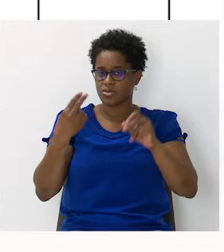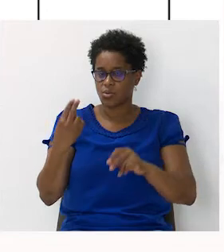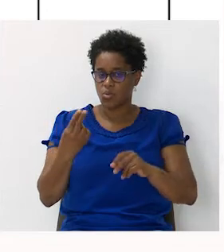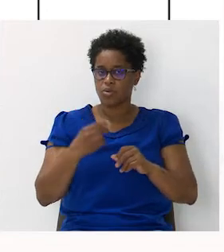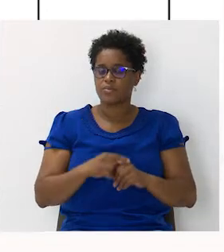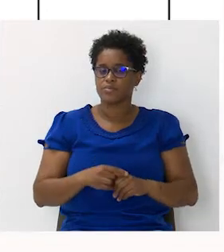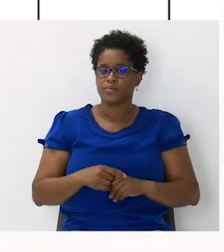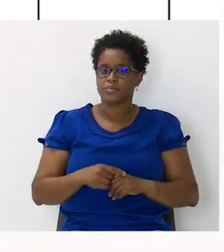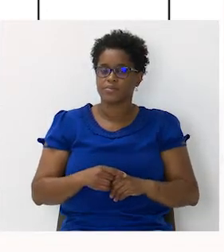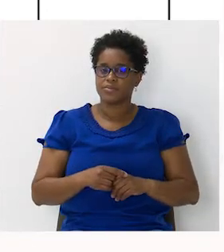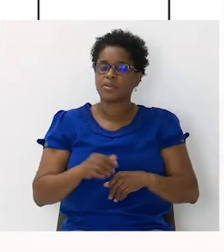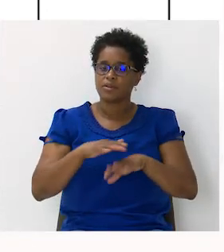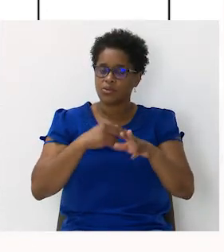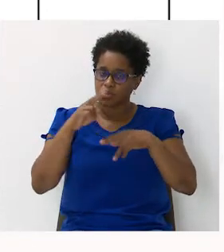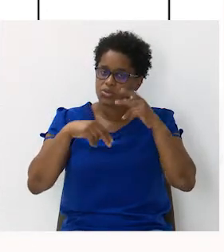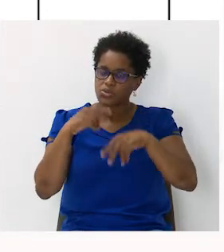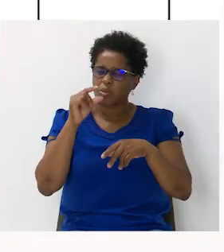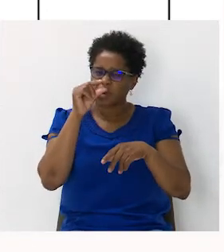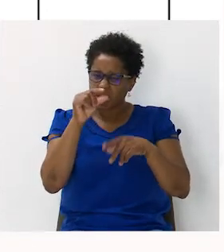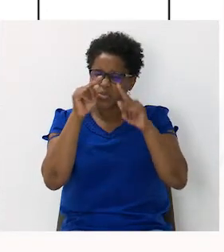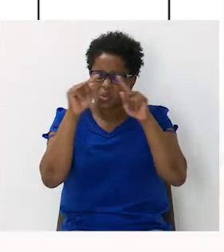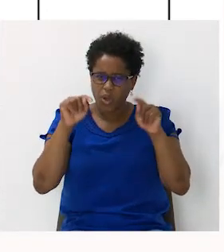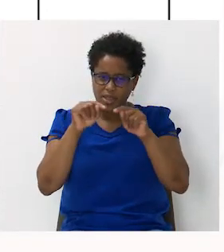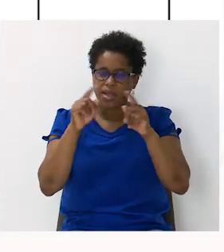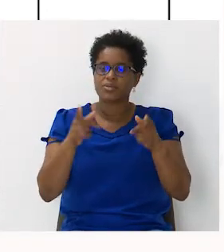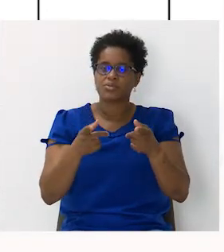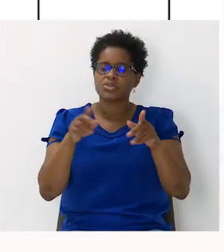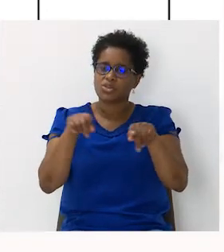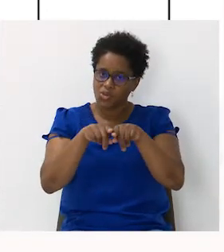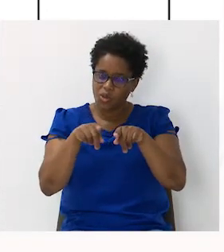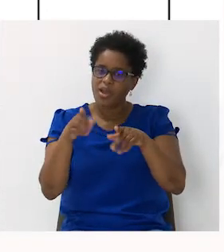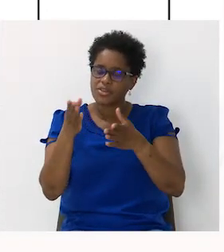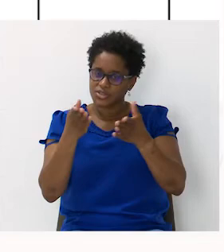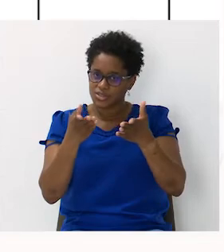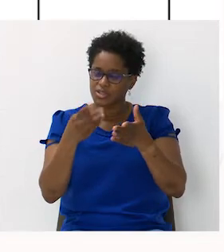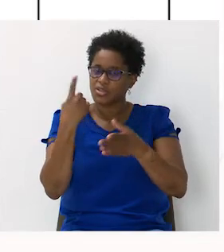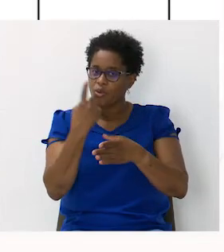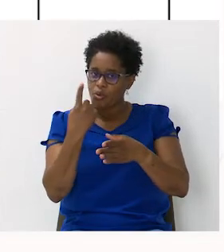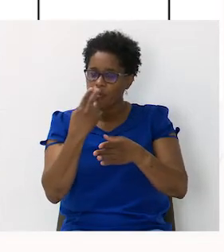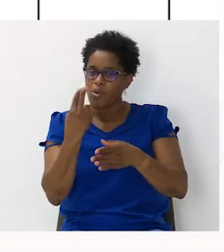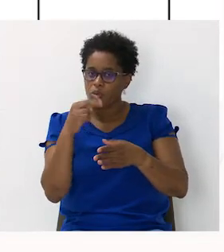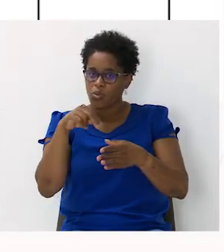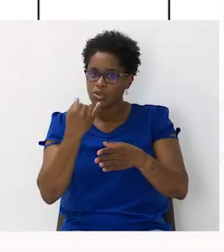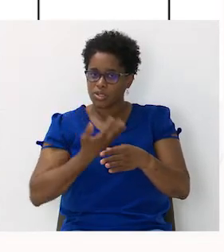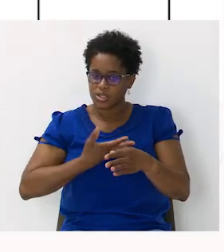AEYU. Composto por pequenos quadrados iguais entre si de uma